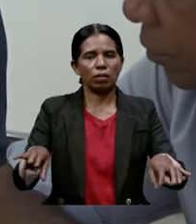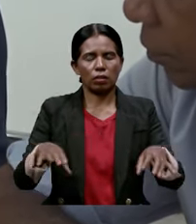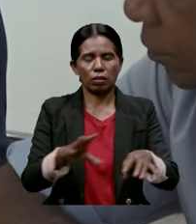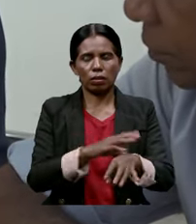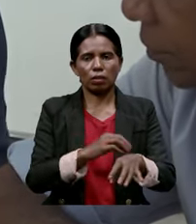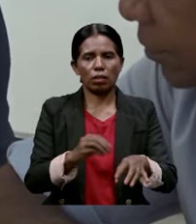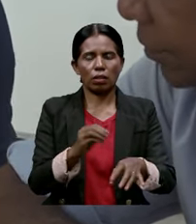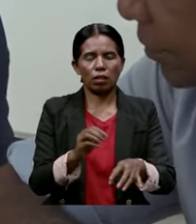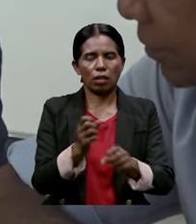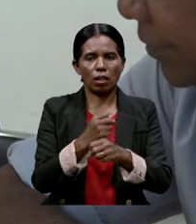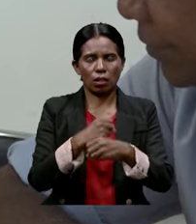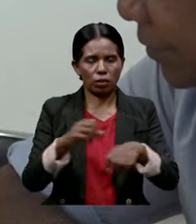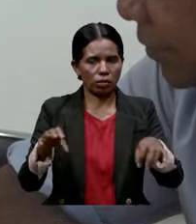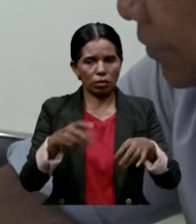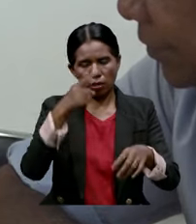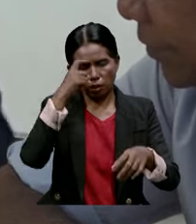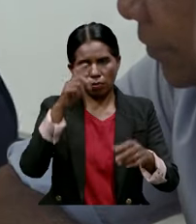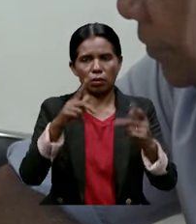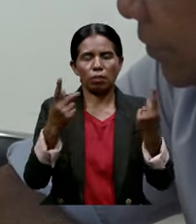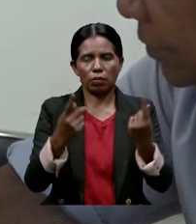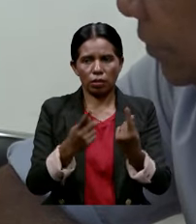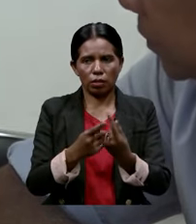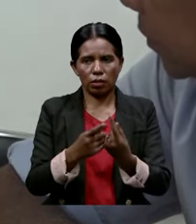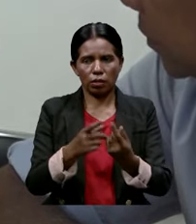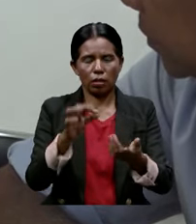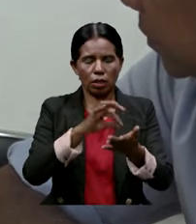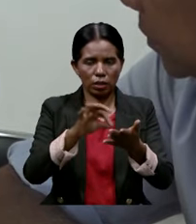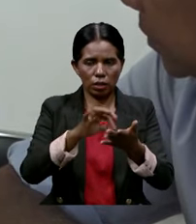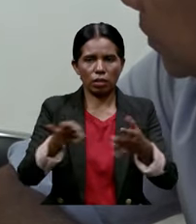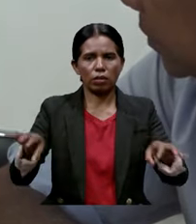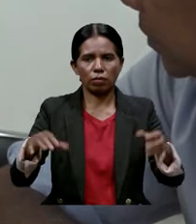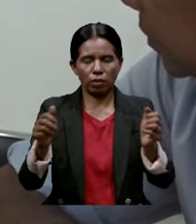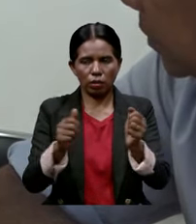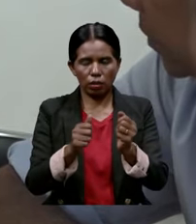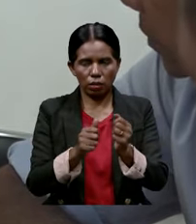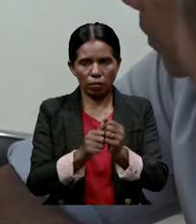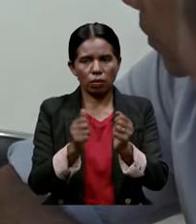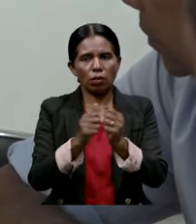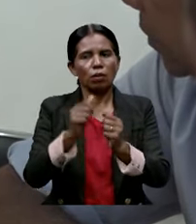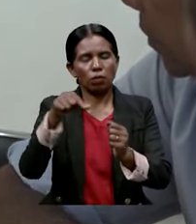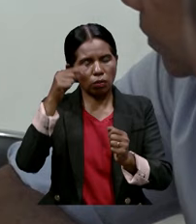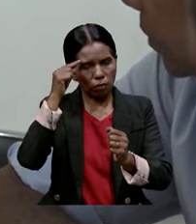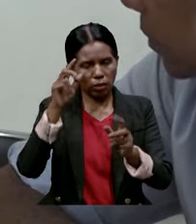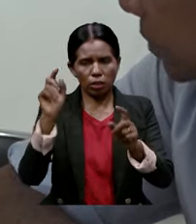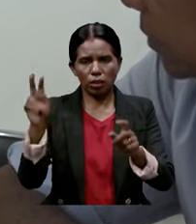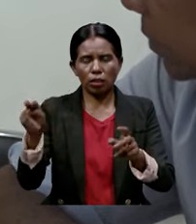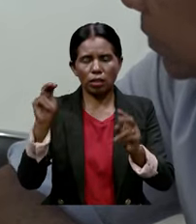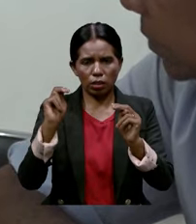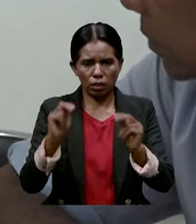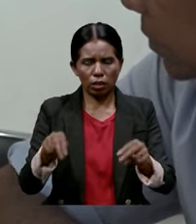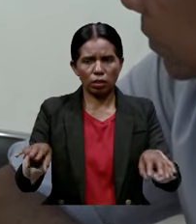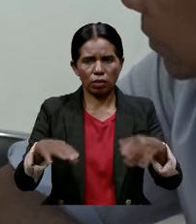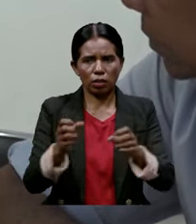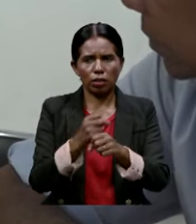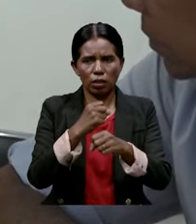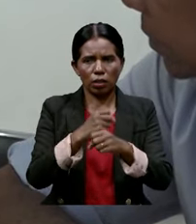Tambah sida, tambah kompanya ne maka asina ona kontrato ho governo niente ke servisu niente halo